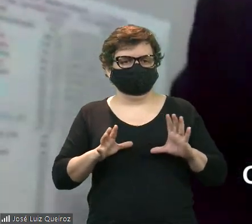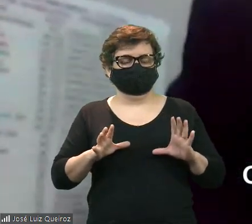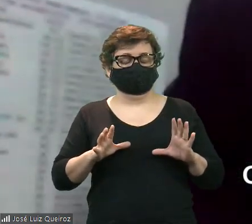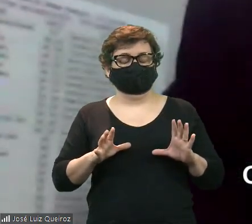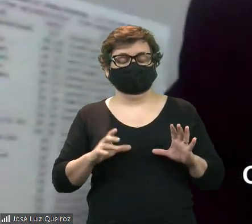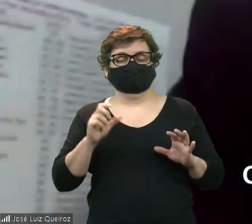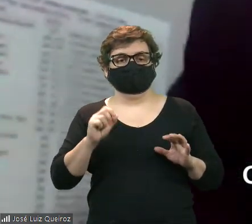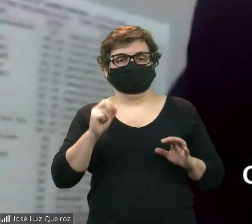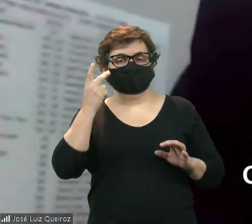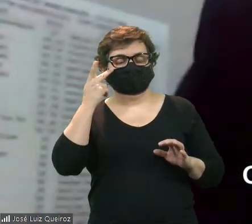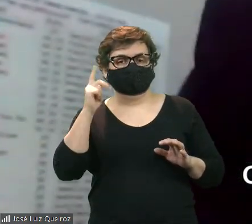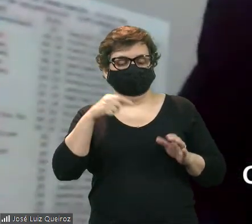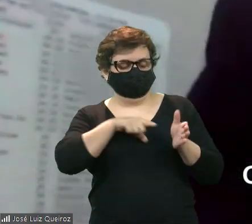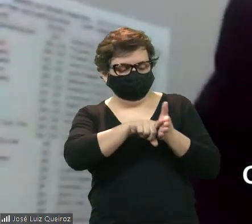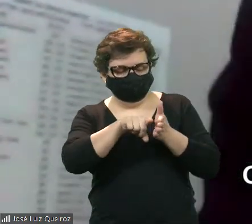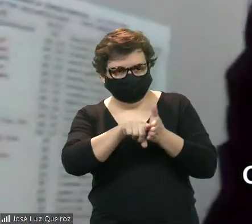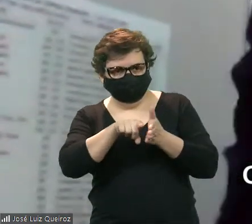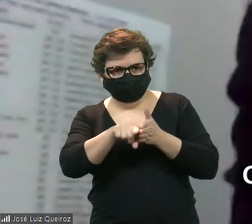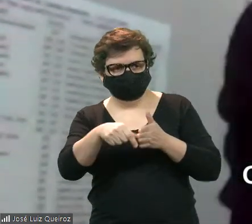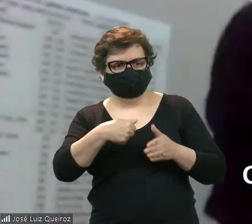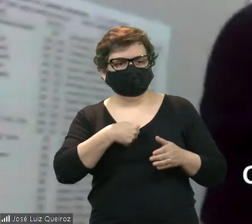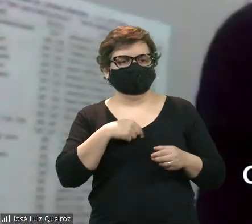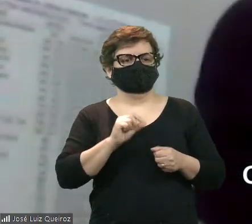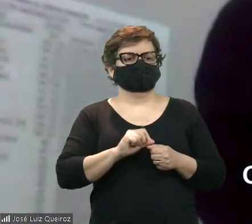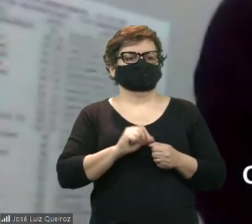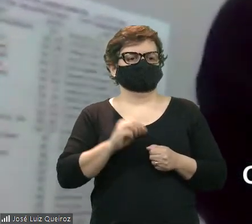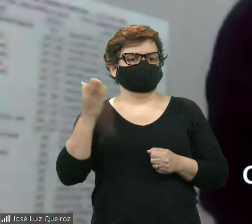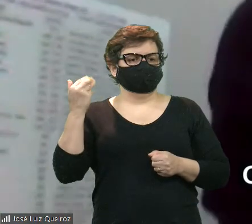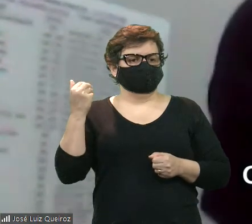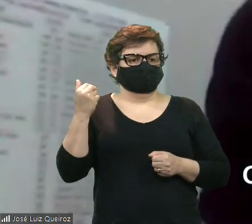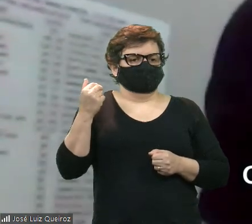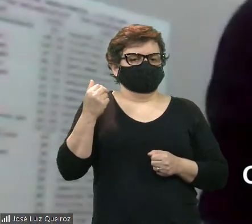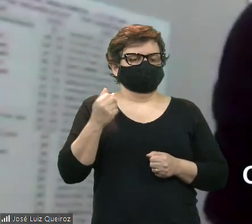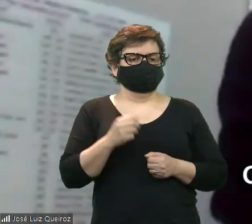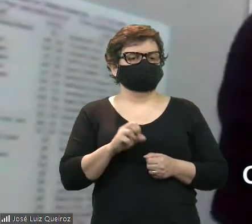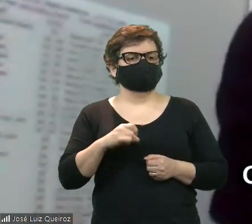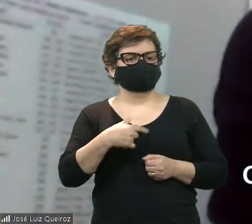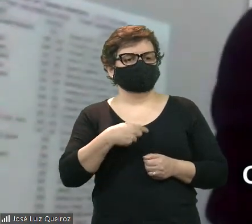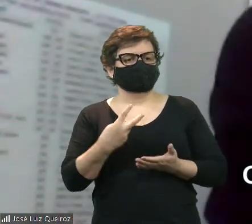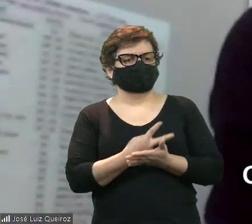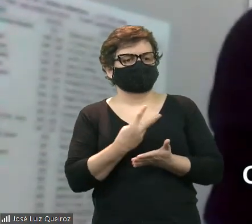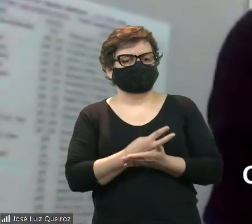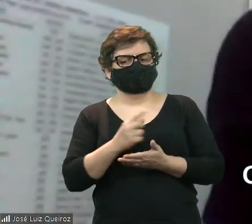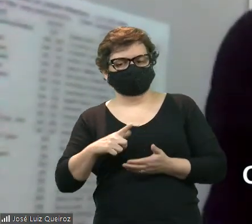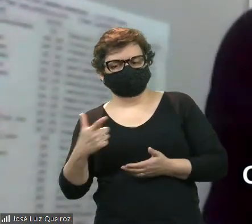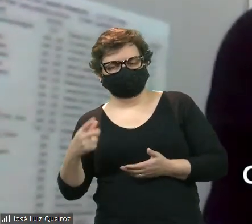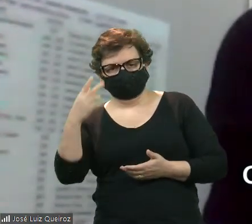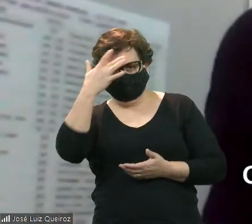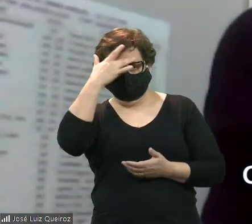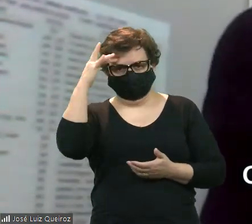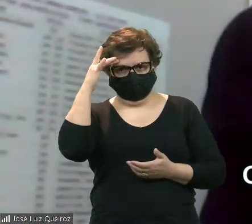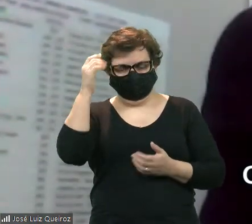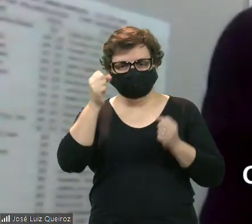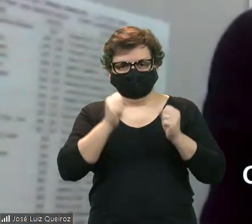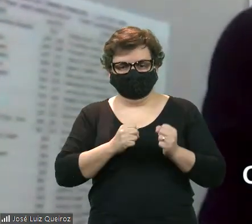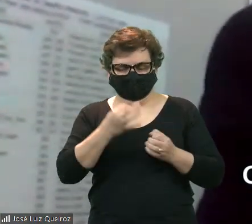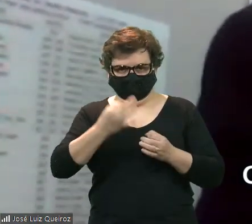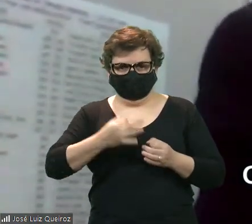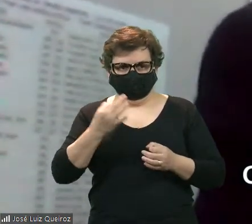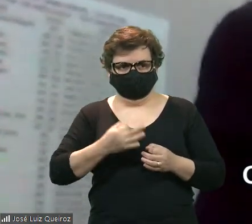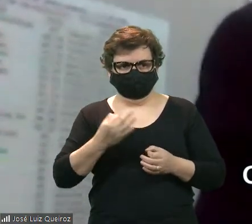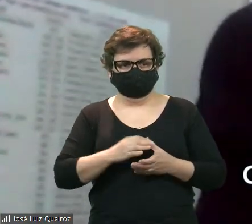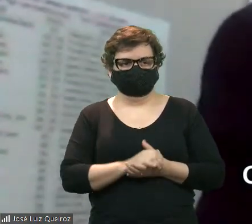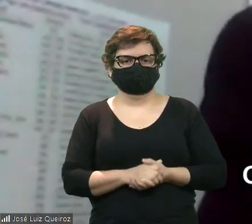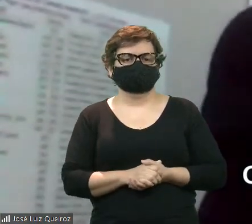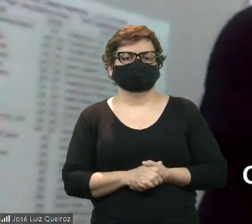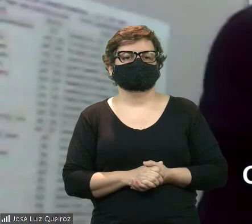que, pela pesquisa que eu fiz, e salvo estiver enganado, outro vereador pode me corrigir, ela vai mais